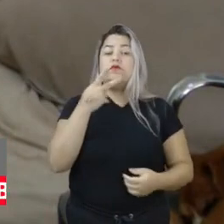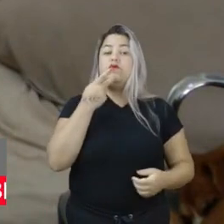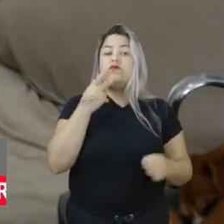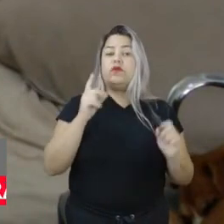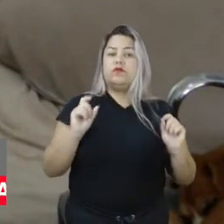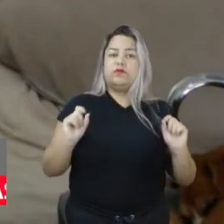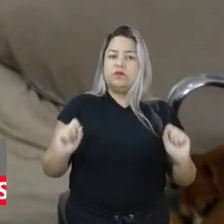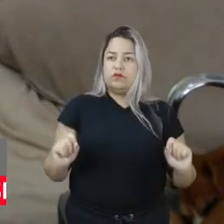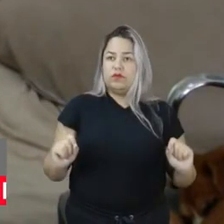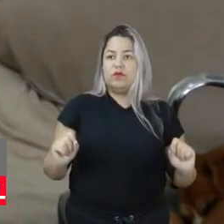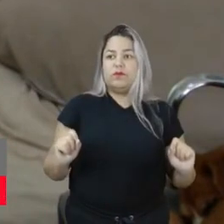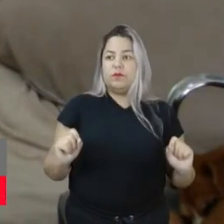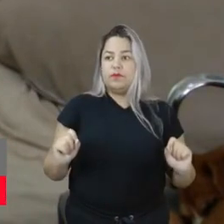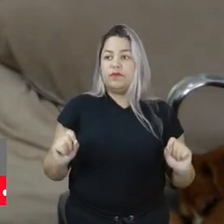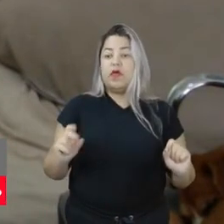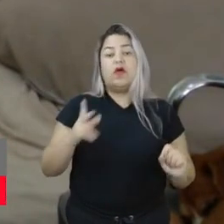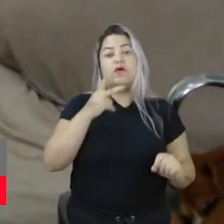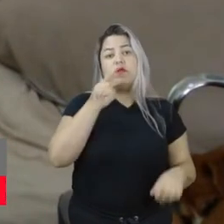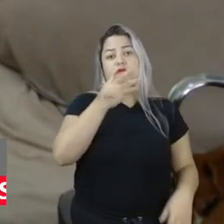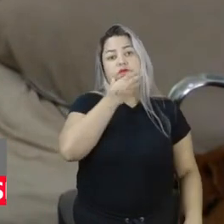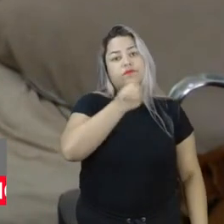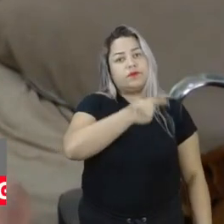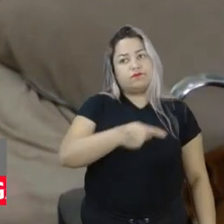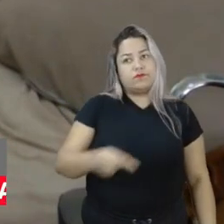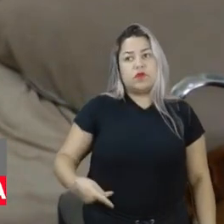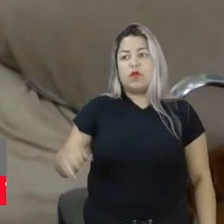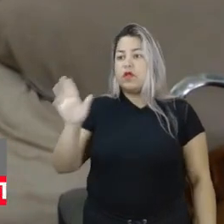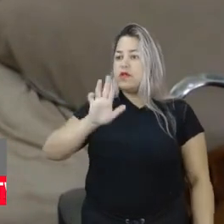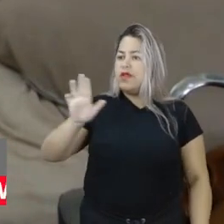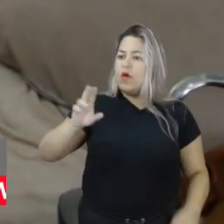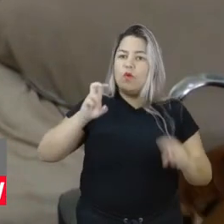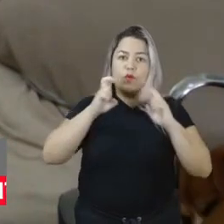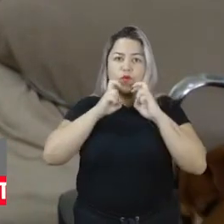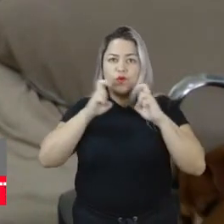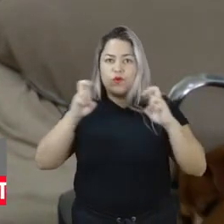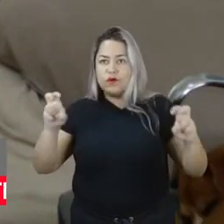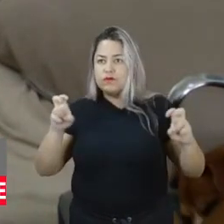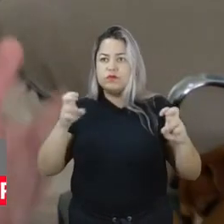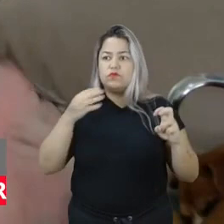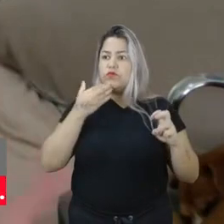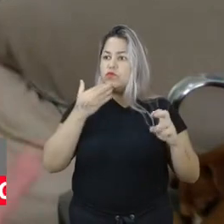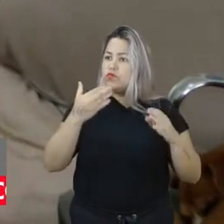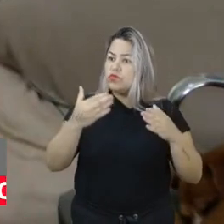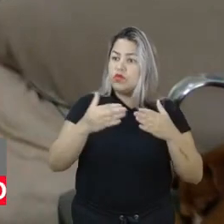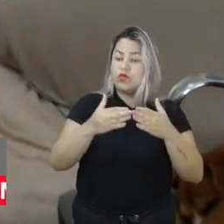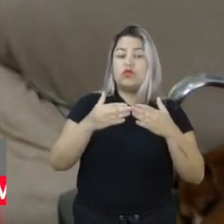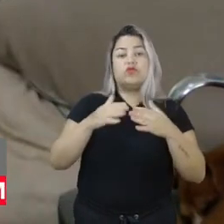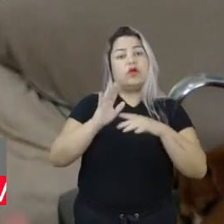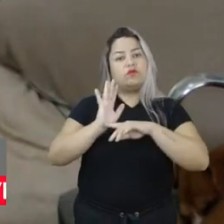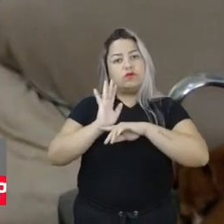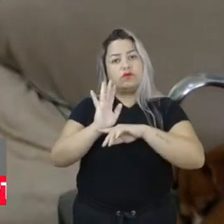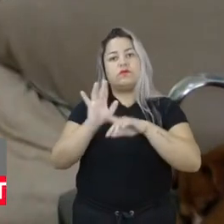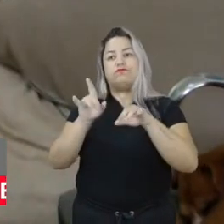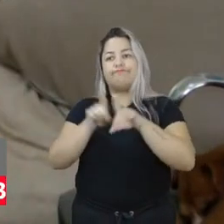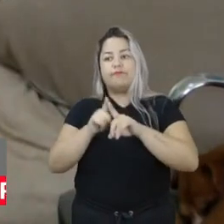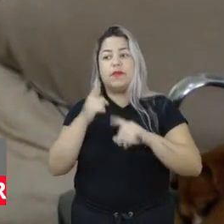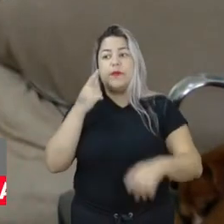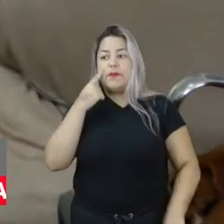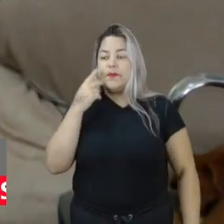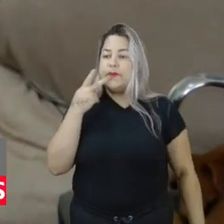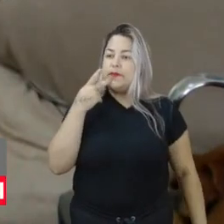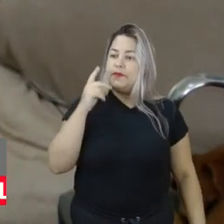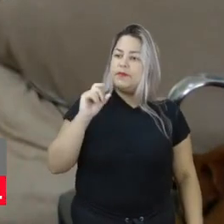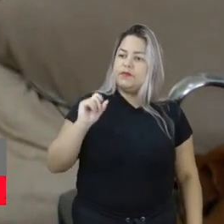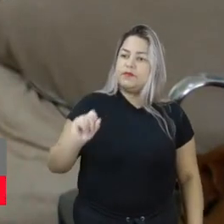isso, que a fala do presidente Lula é um grito de socorro para o mundo, né? chamando atenção para